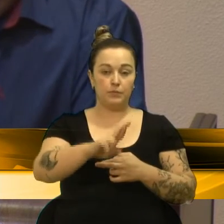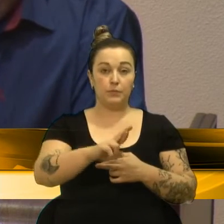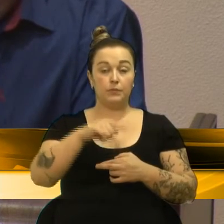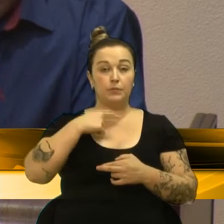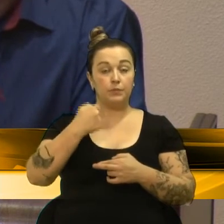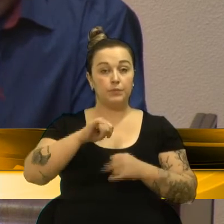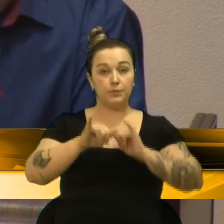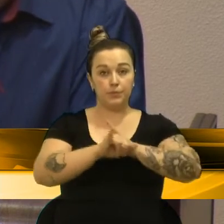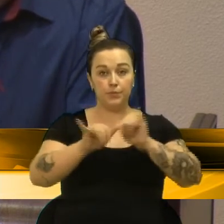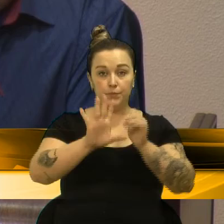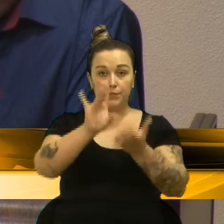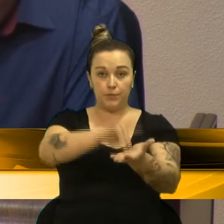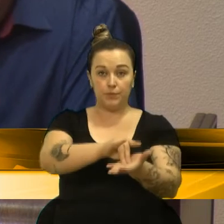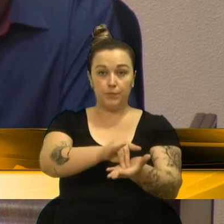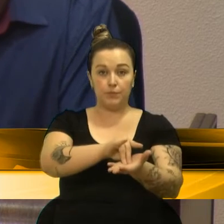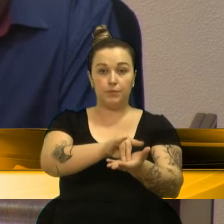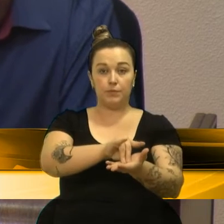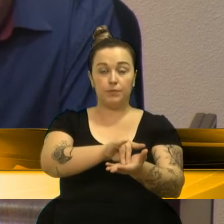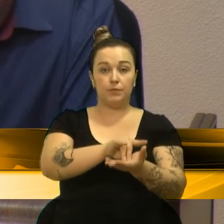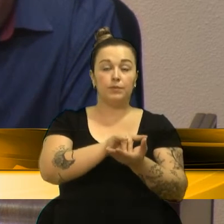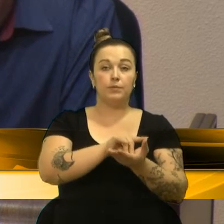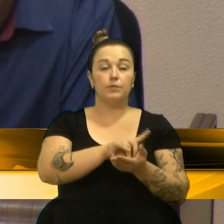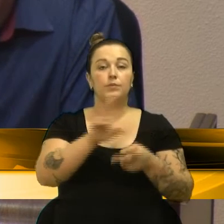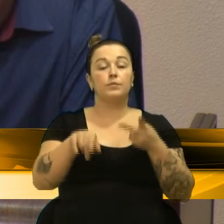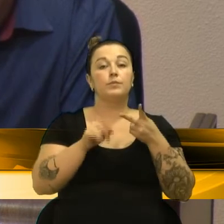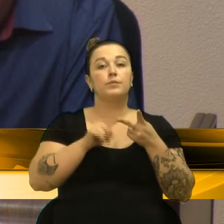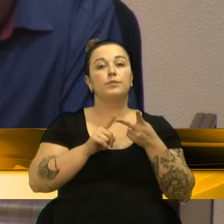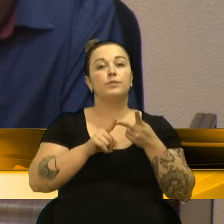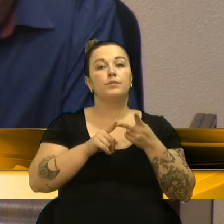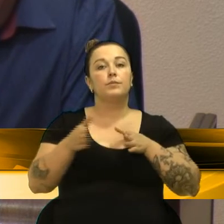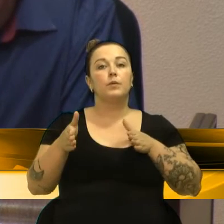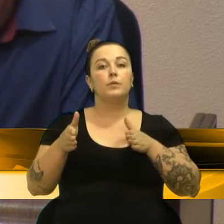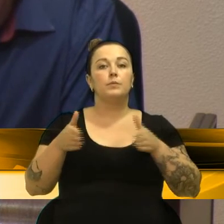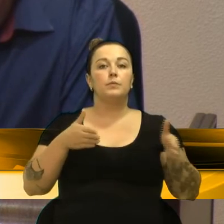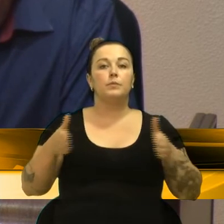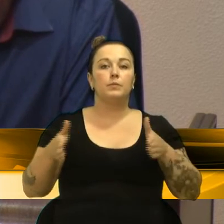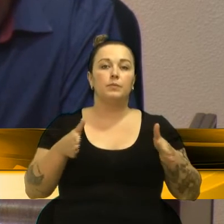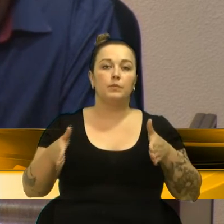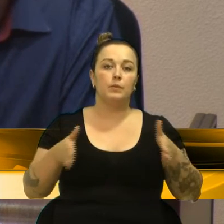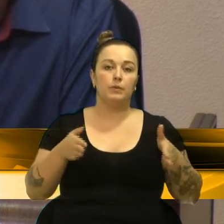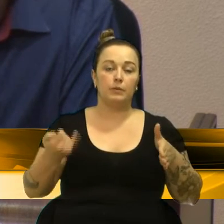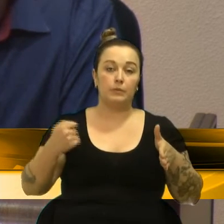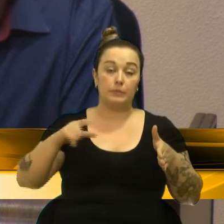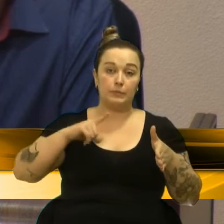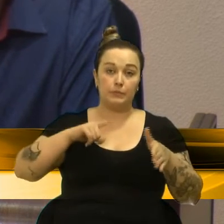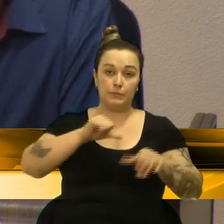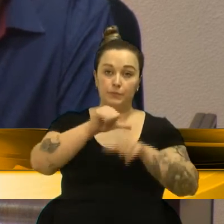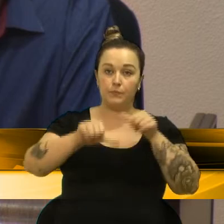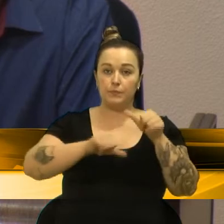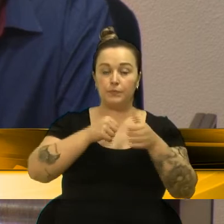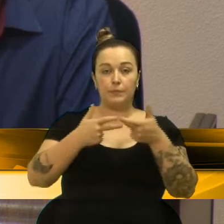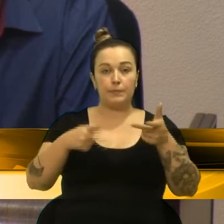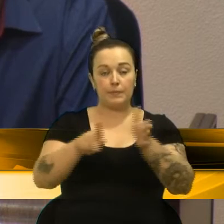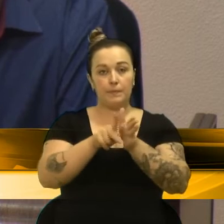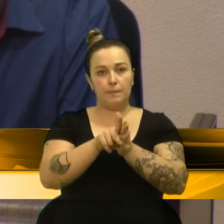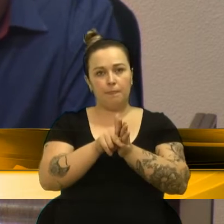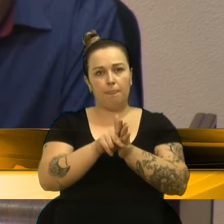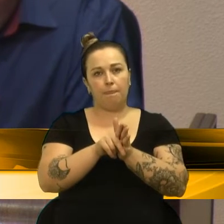entidade respectiva. E 2, durante o período de vacância de conselheiro por perda do mandato, tal situação